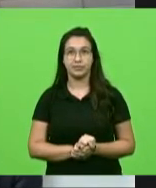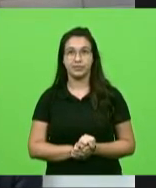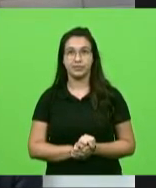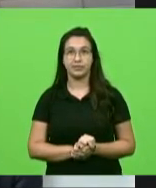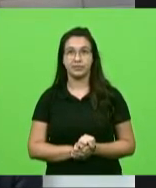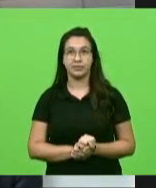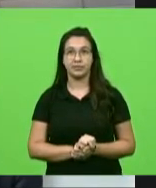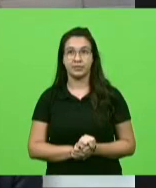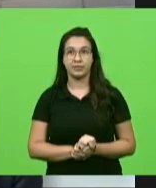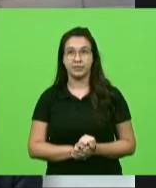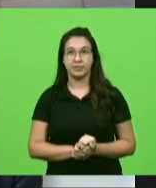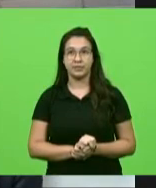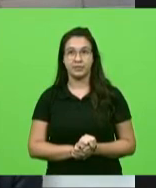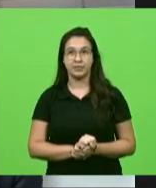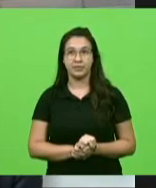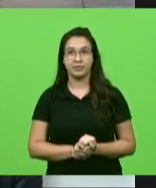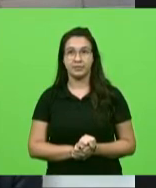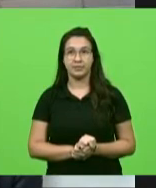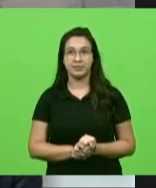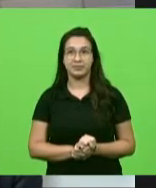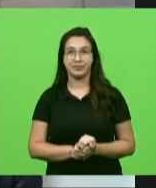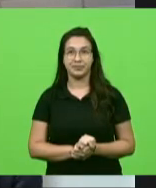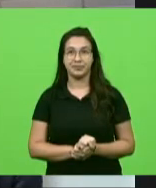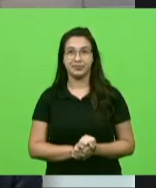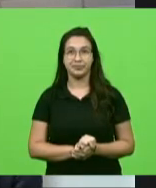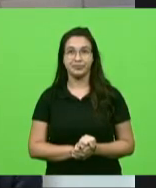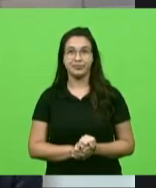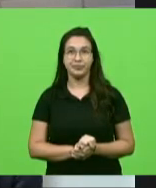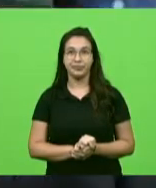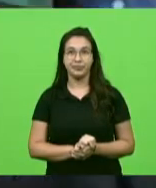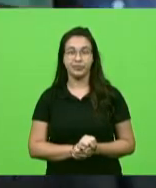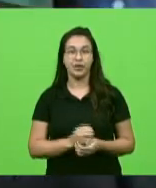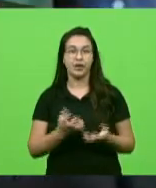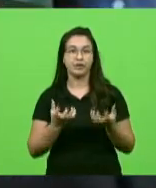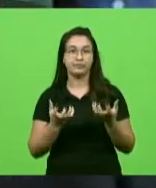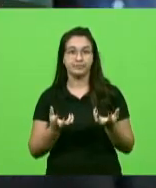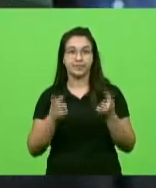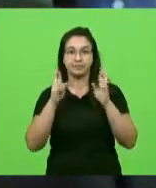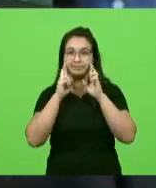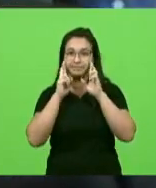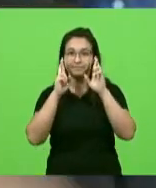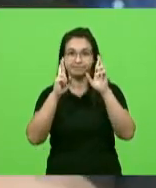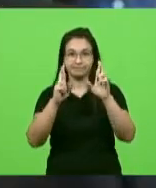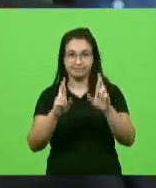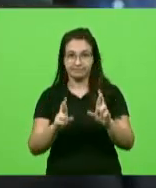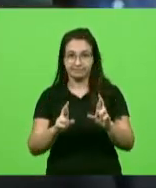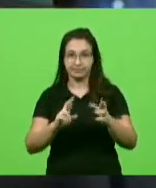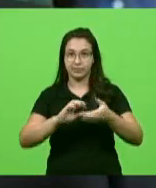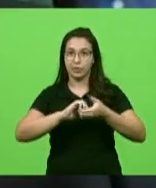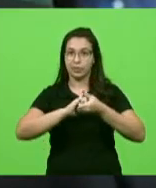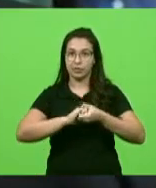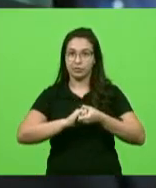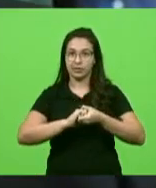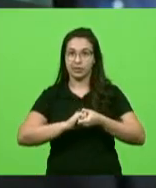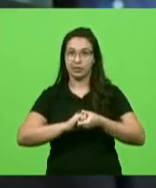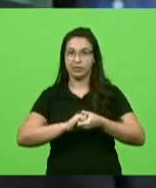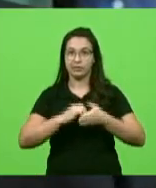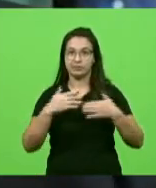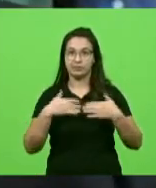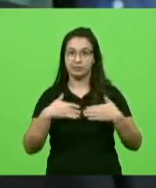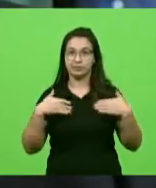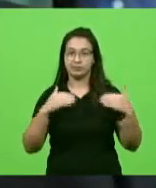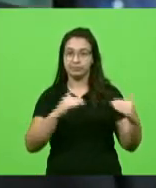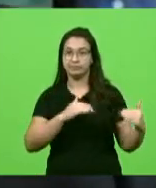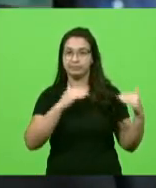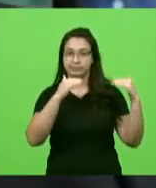e eu quero de forma muito respeitosa a cumprimentar sua excelência o senhor